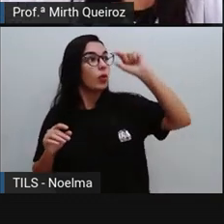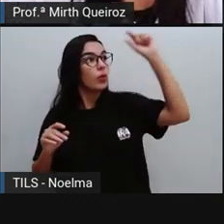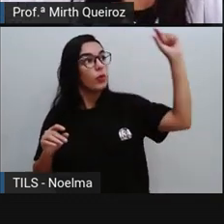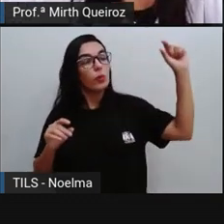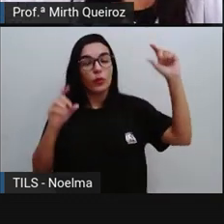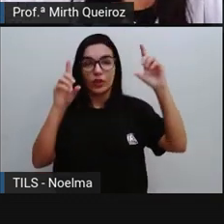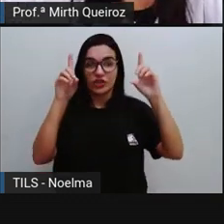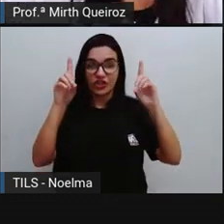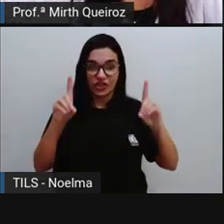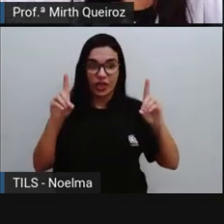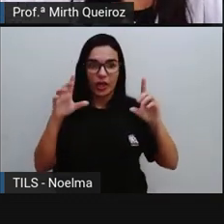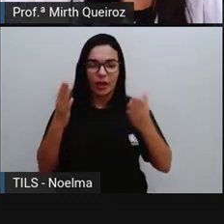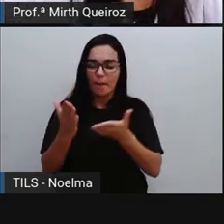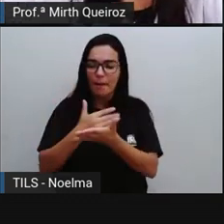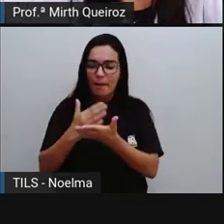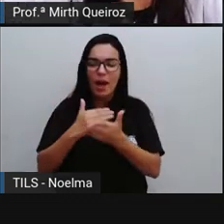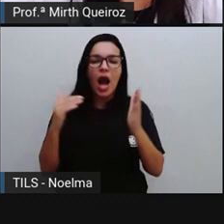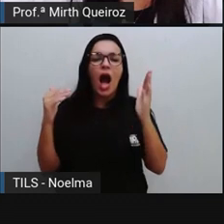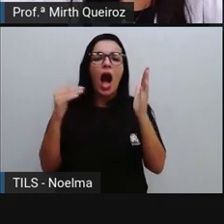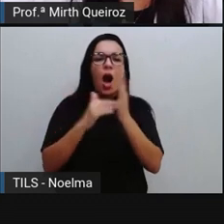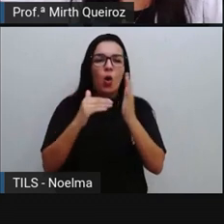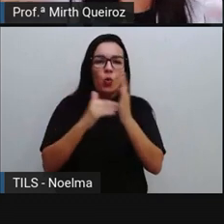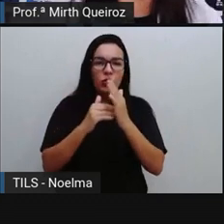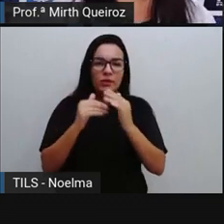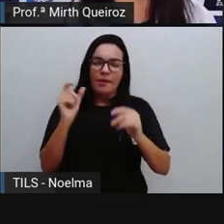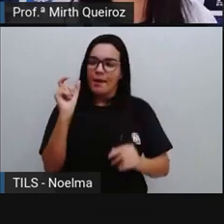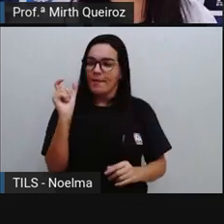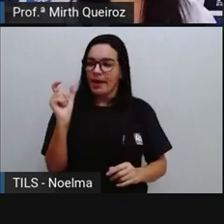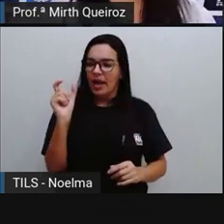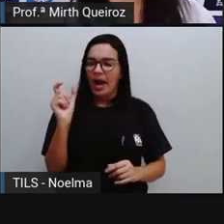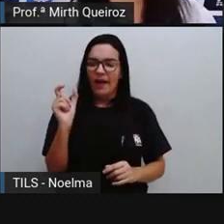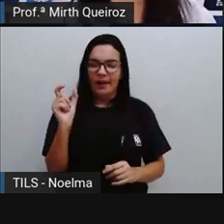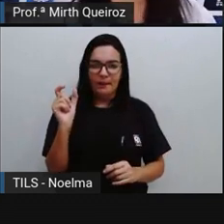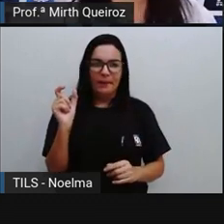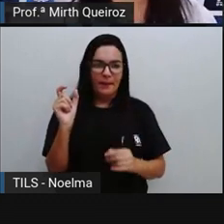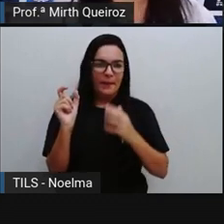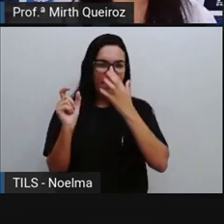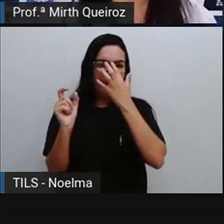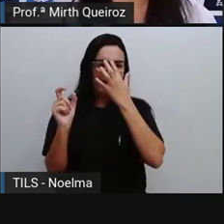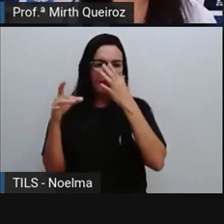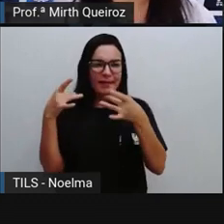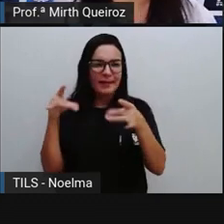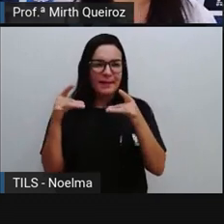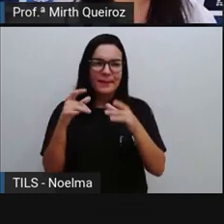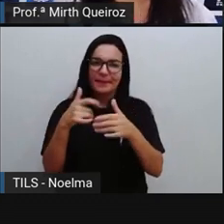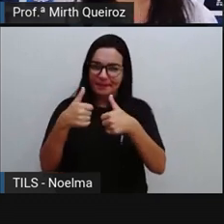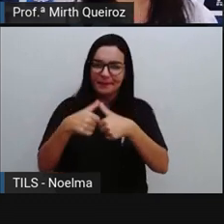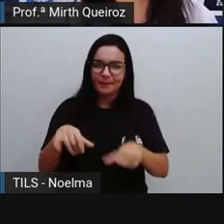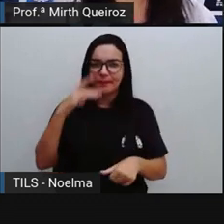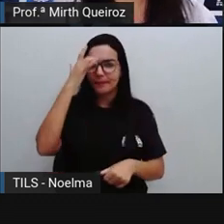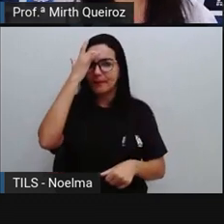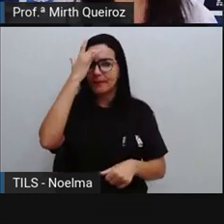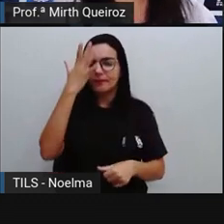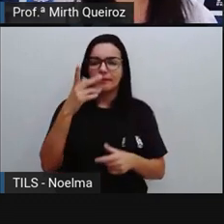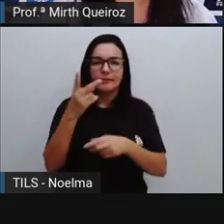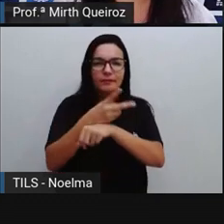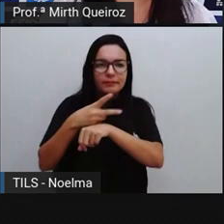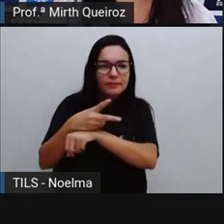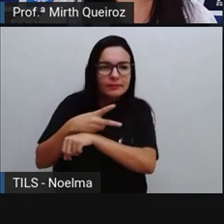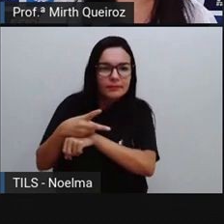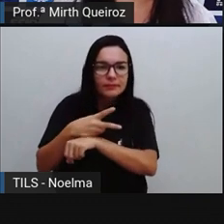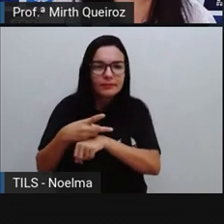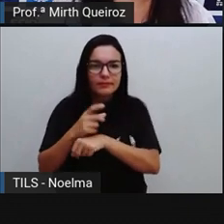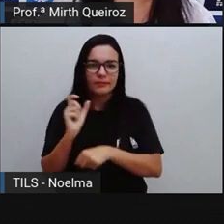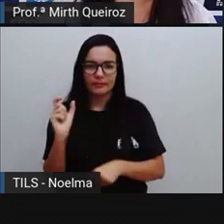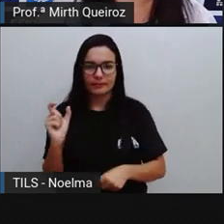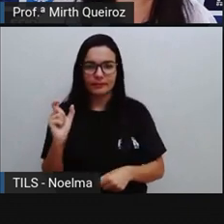direito, canto superior direito, a última palavra da página. Então, fica bem mais fácil aí para a gente procurar aí a palavra que a gente quer